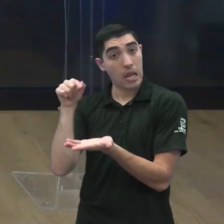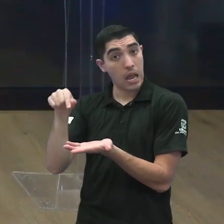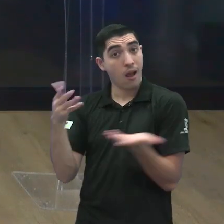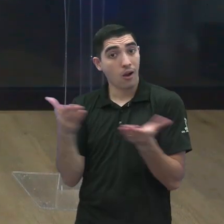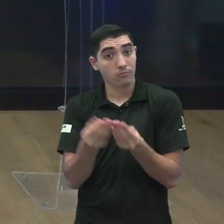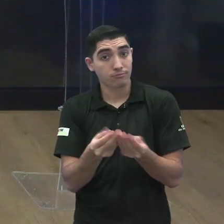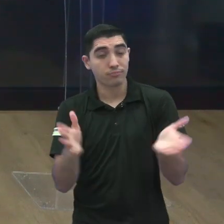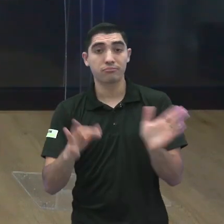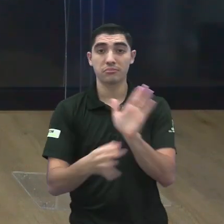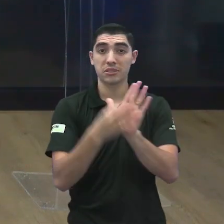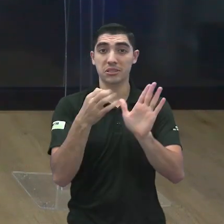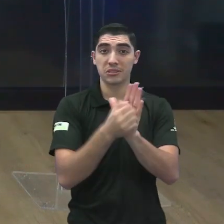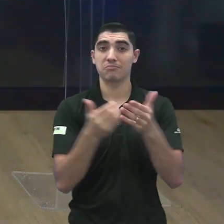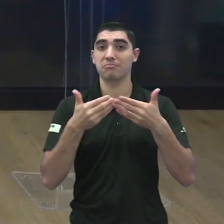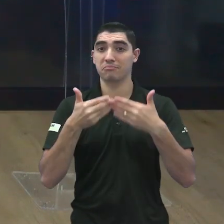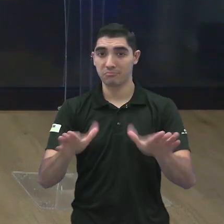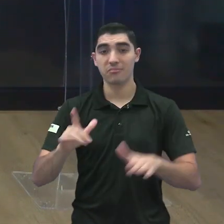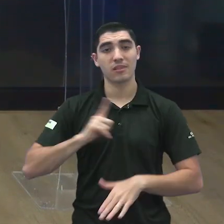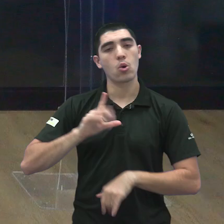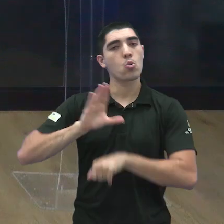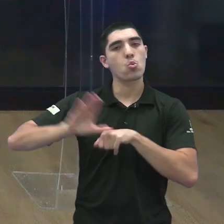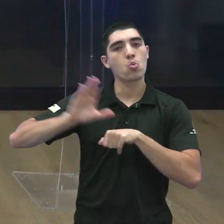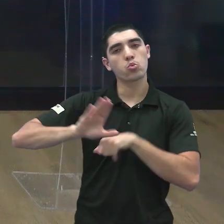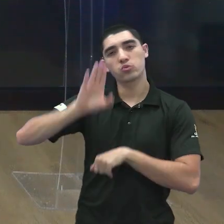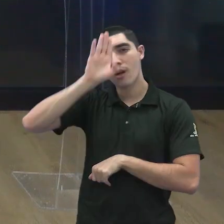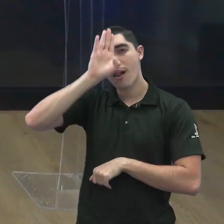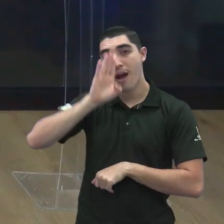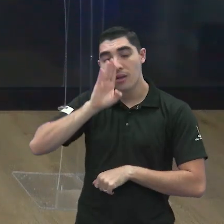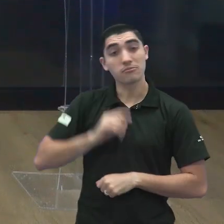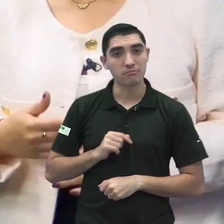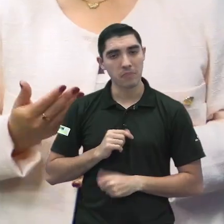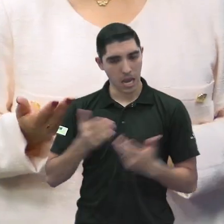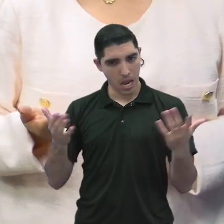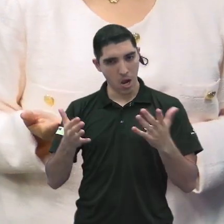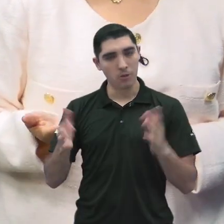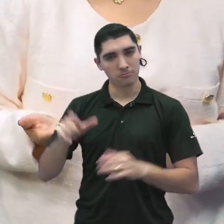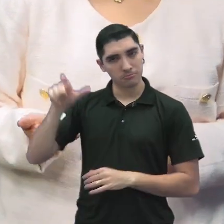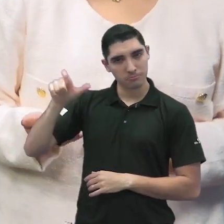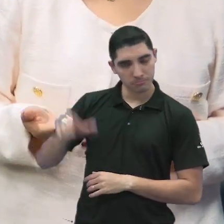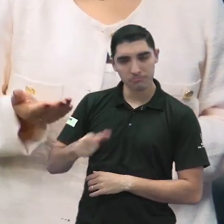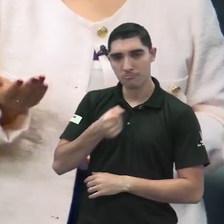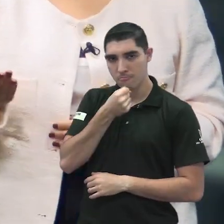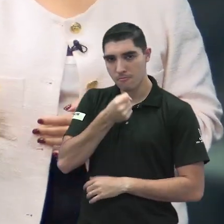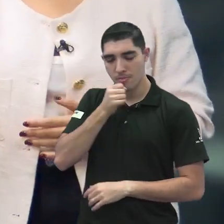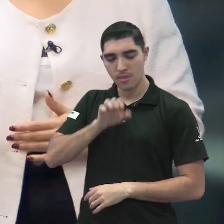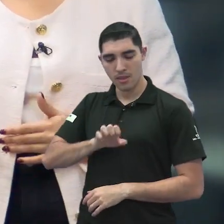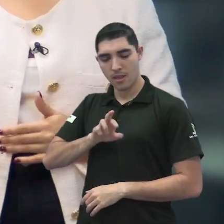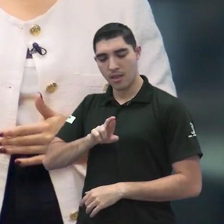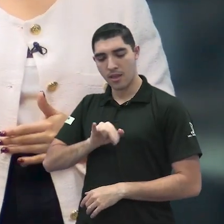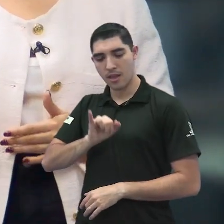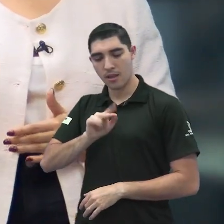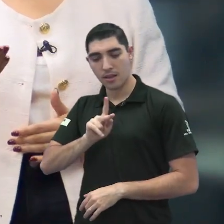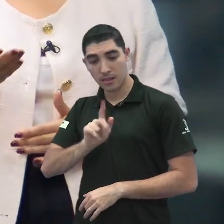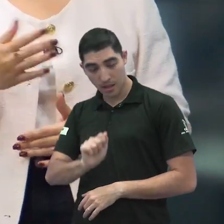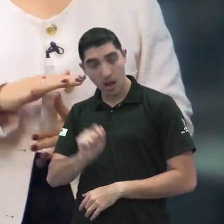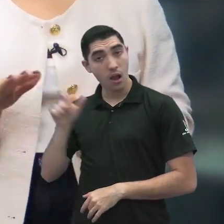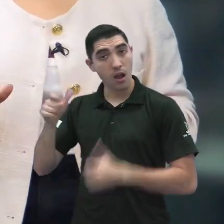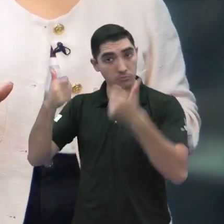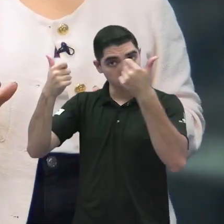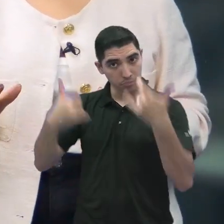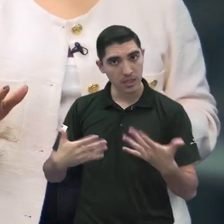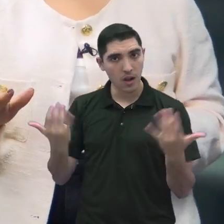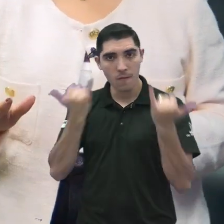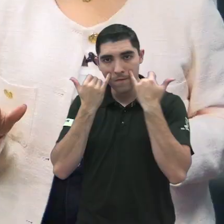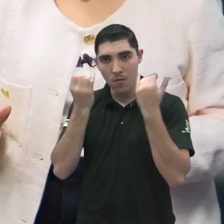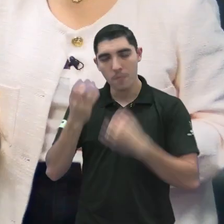Ricardo está com inscrições abertas para curso gratuito. Vamos conversar agora com a Érica Zusa, que vai nos contar todos